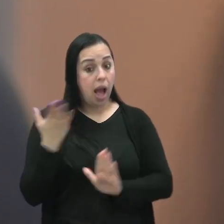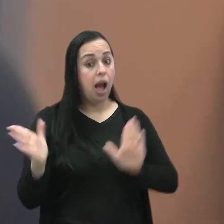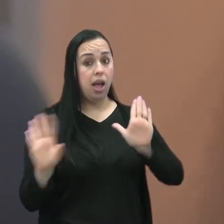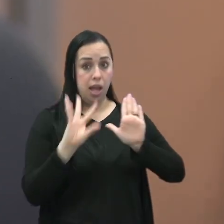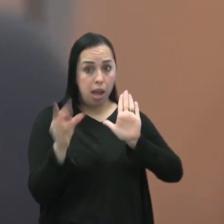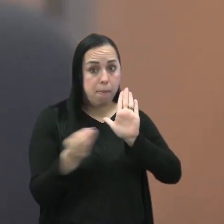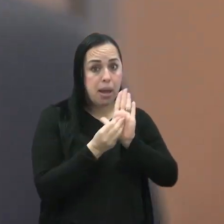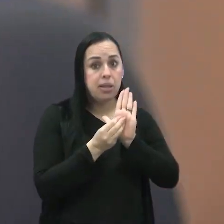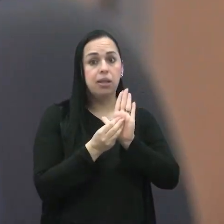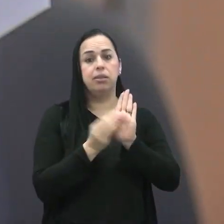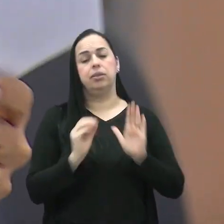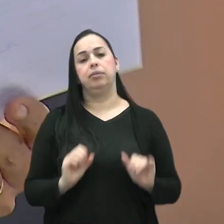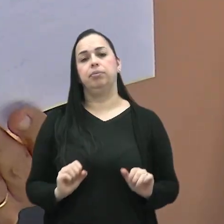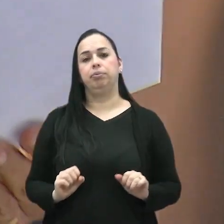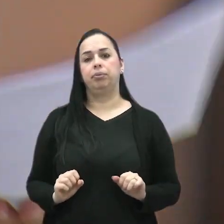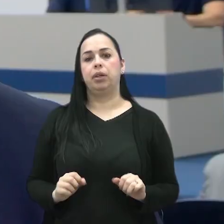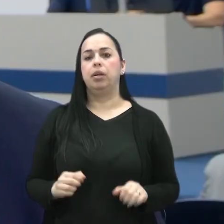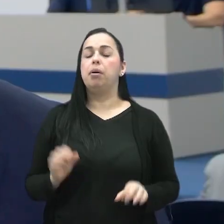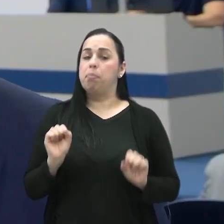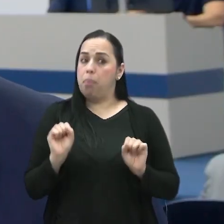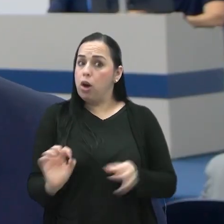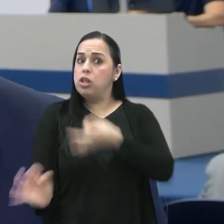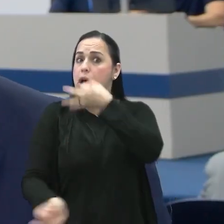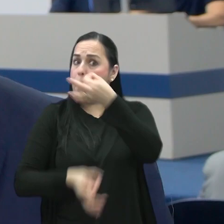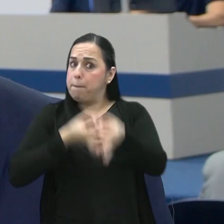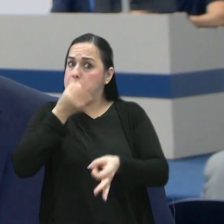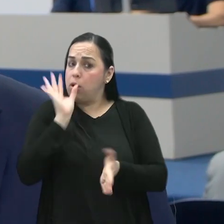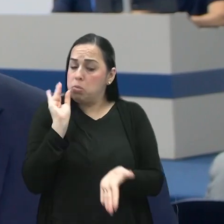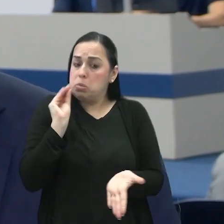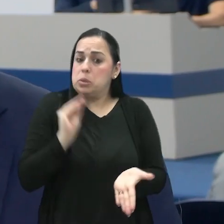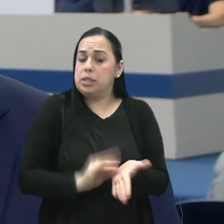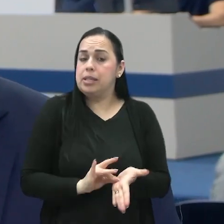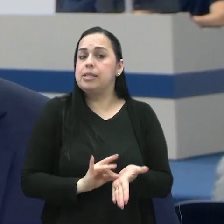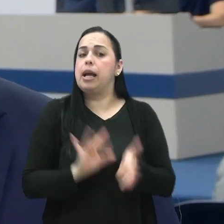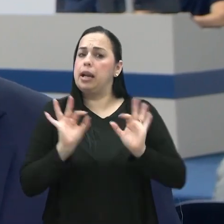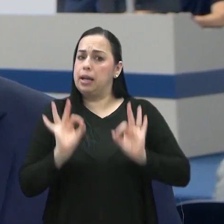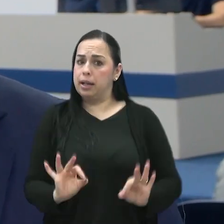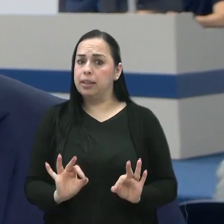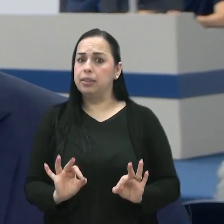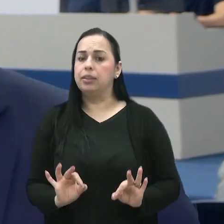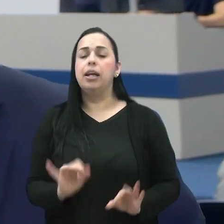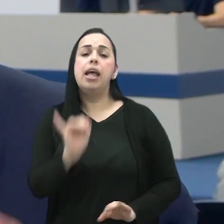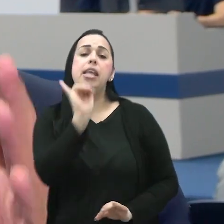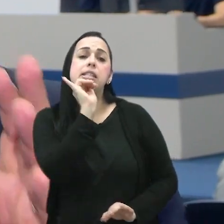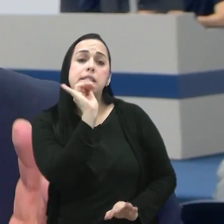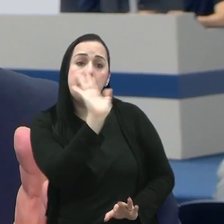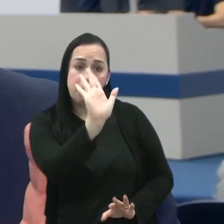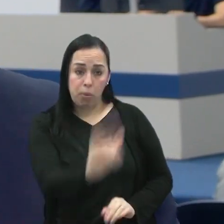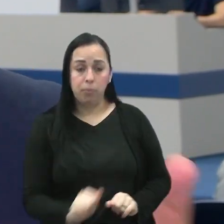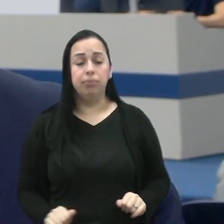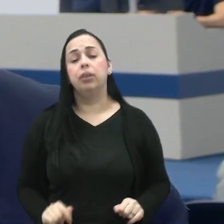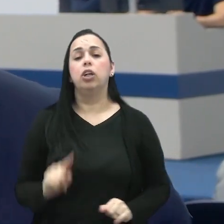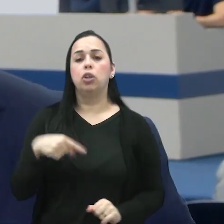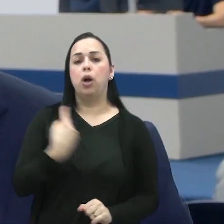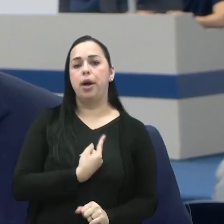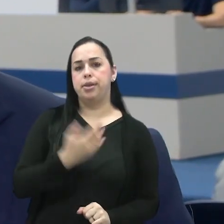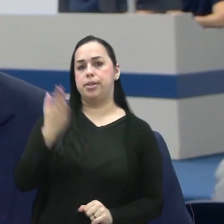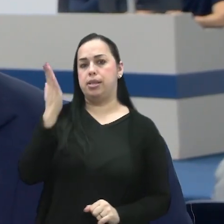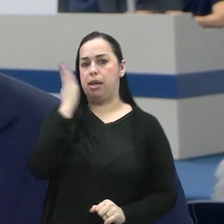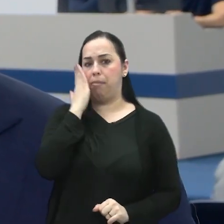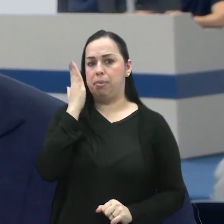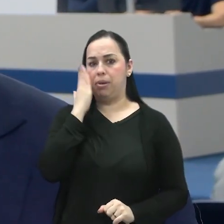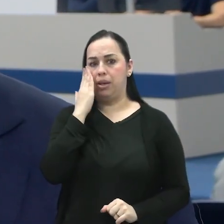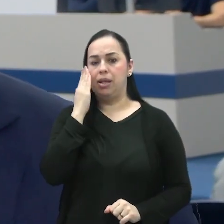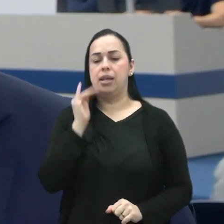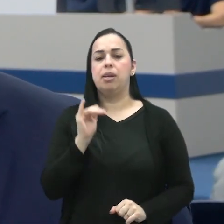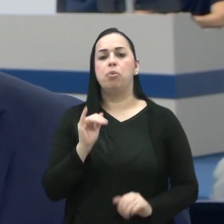propor emendas, se necessário. Tem que dar sugestões seguras, sugestões consistentes. Por exemplo, a gente sabe que